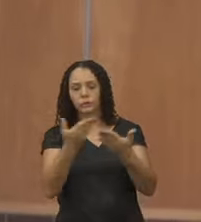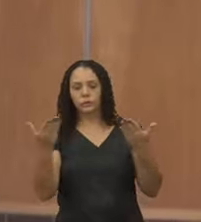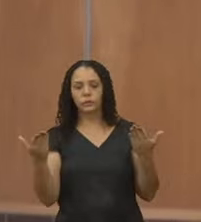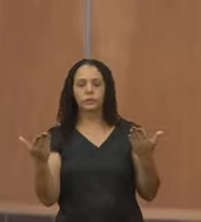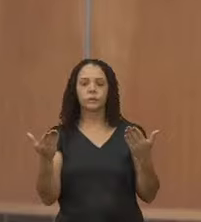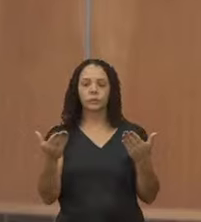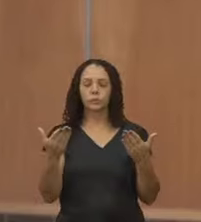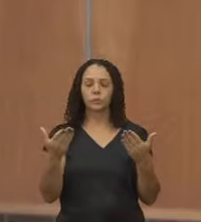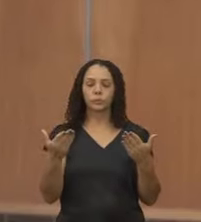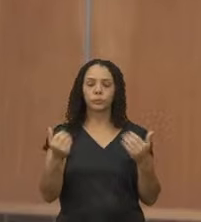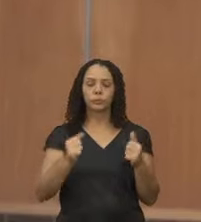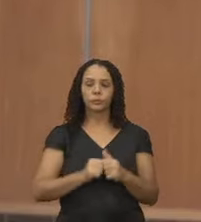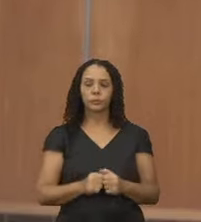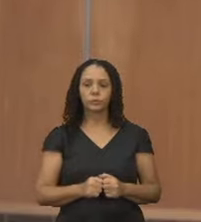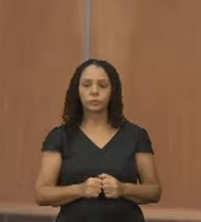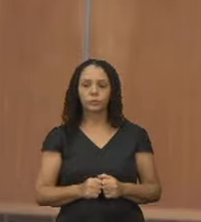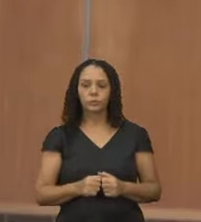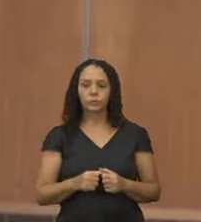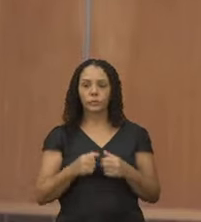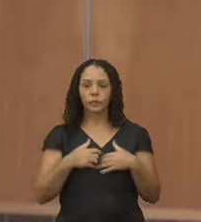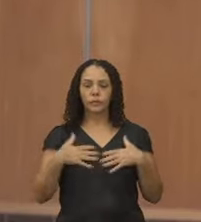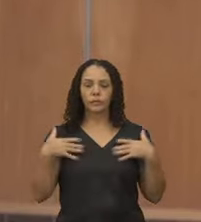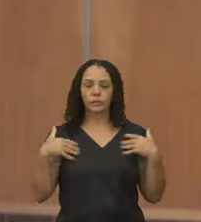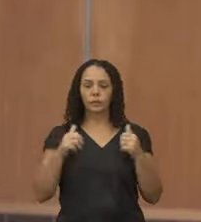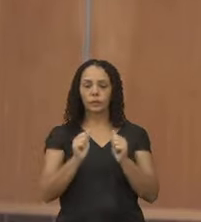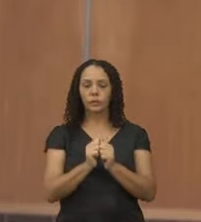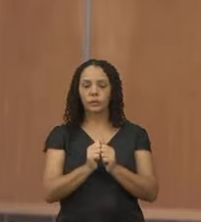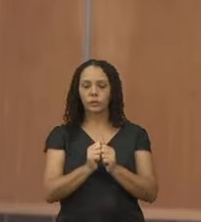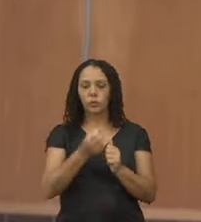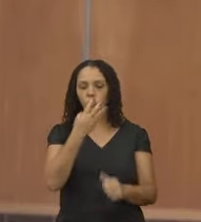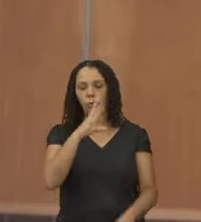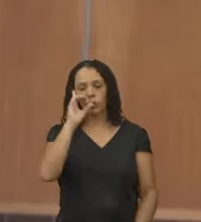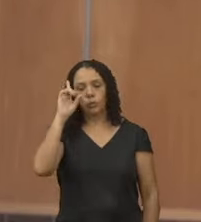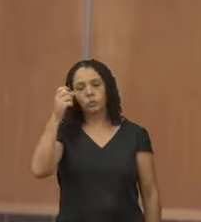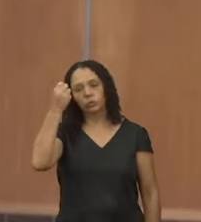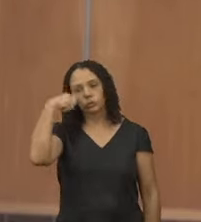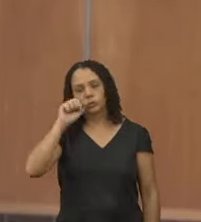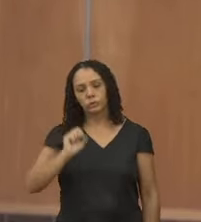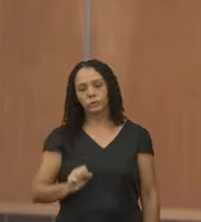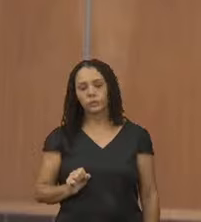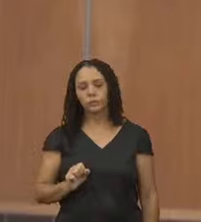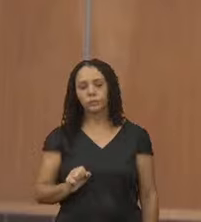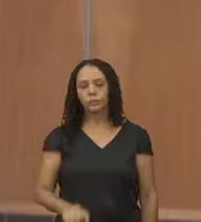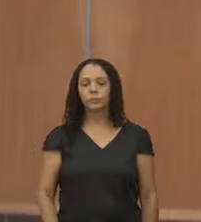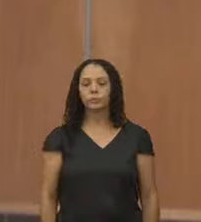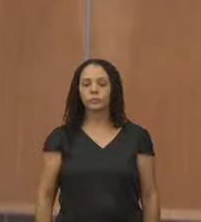dos animais. Satisfação ter-los aí, bom dia a Sônia.